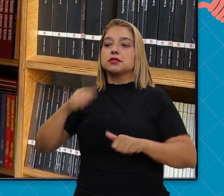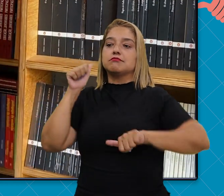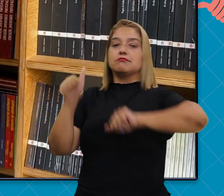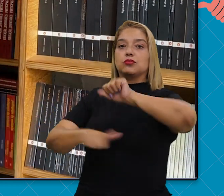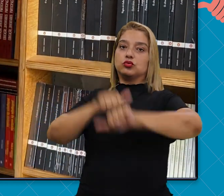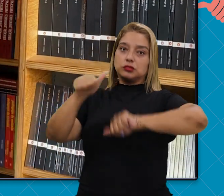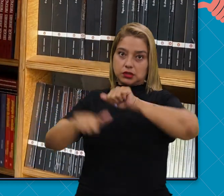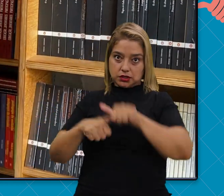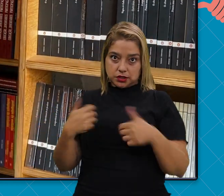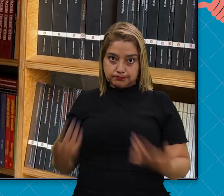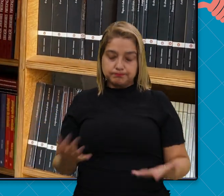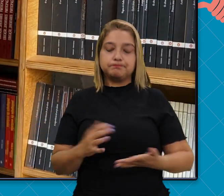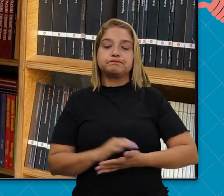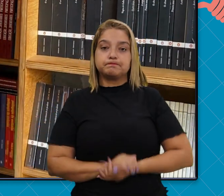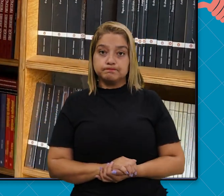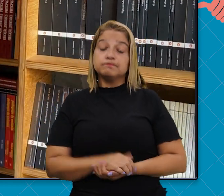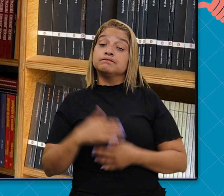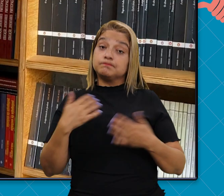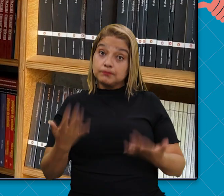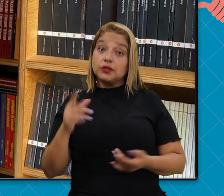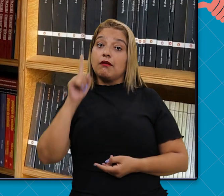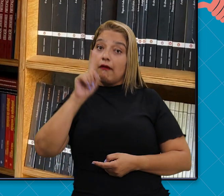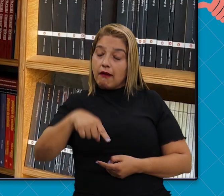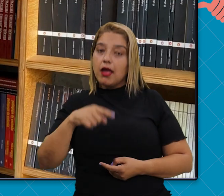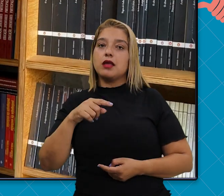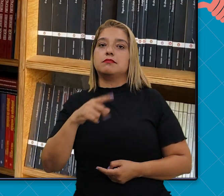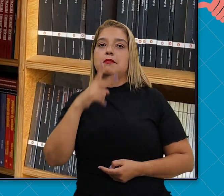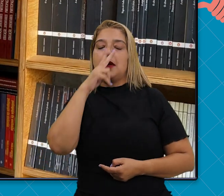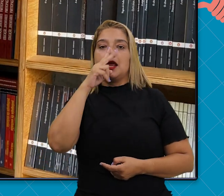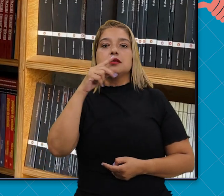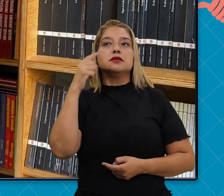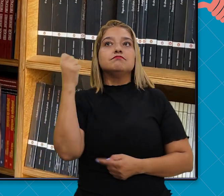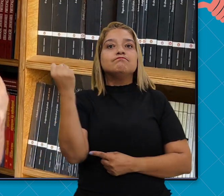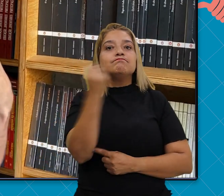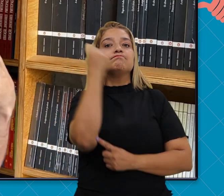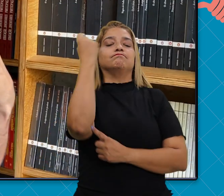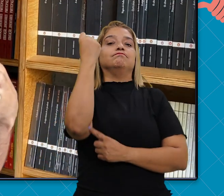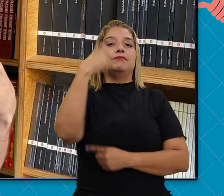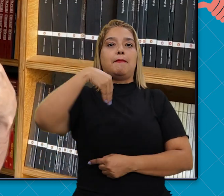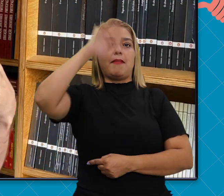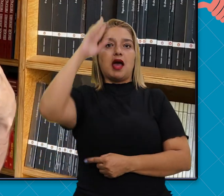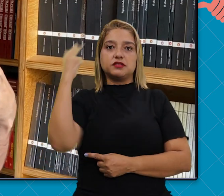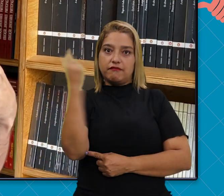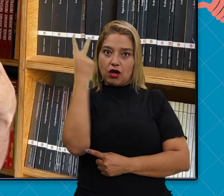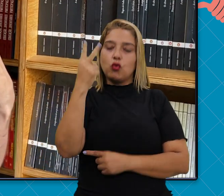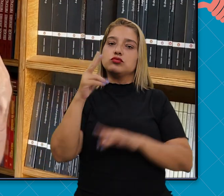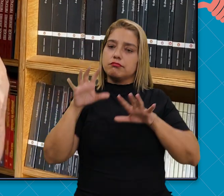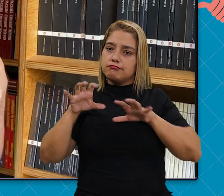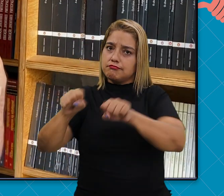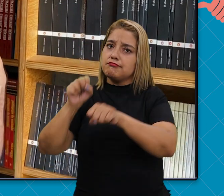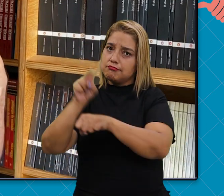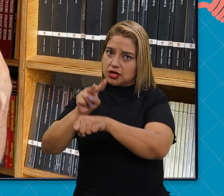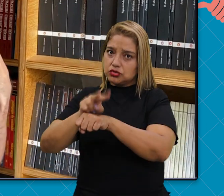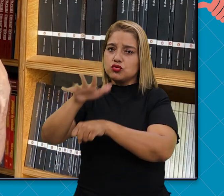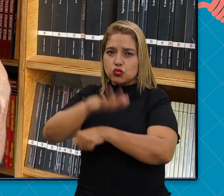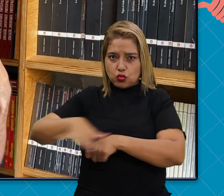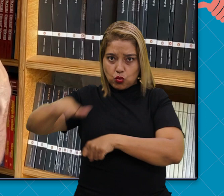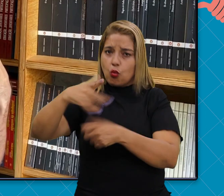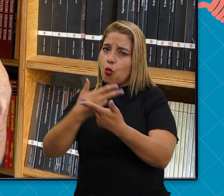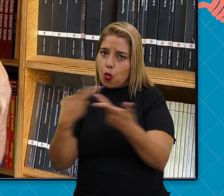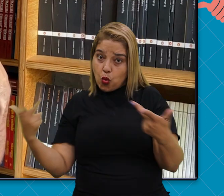pode acontecer mais. Então, eu acho que essa é a grande potência do patrimônio.